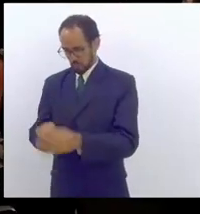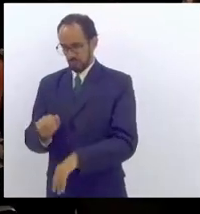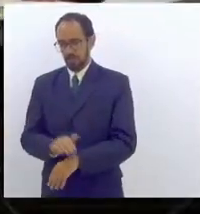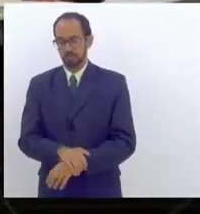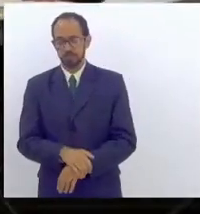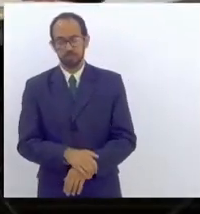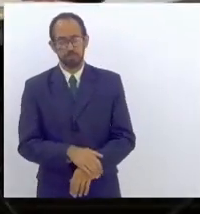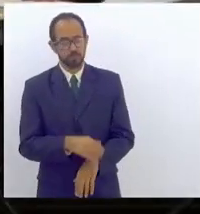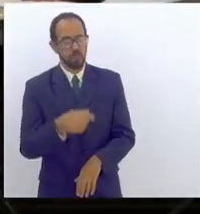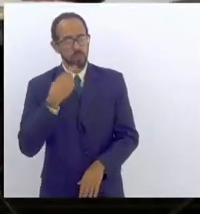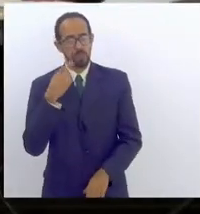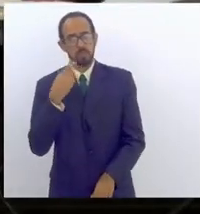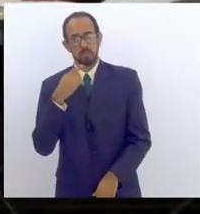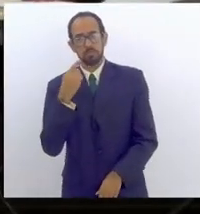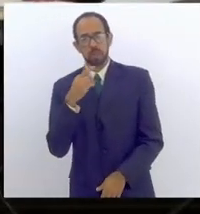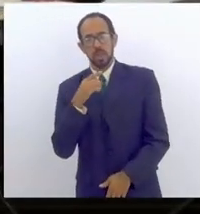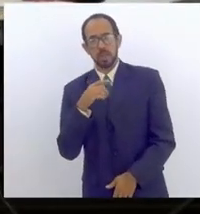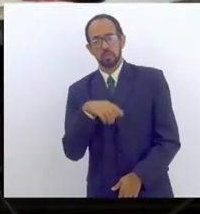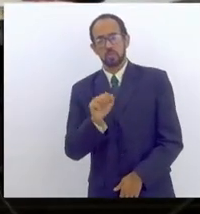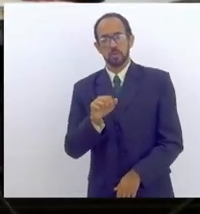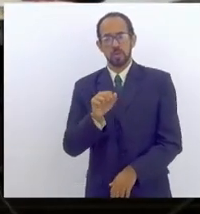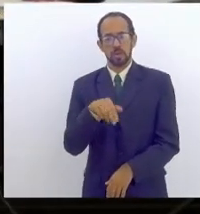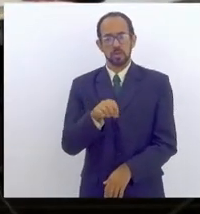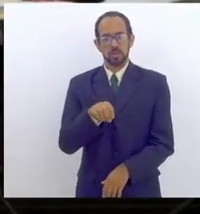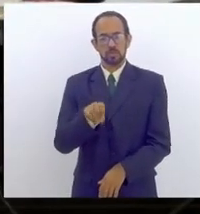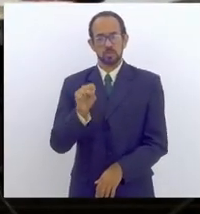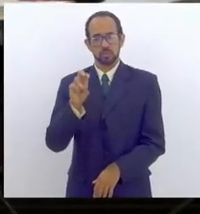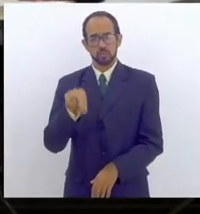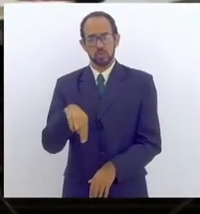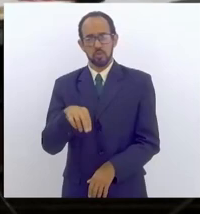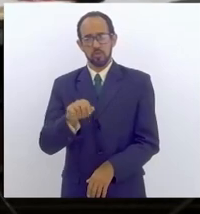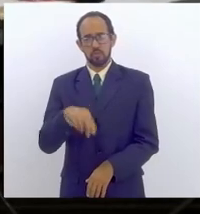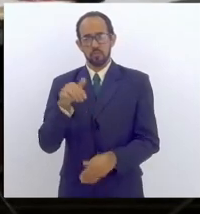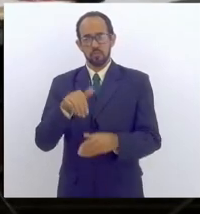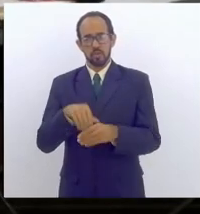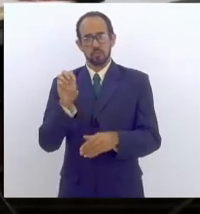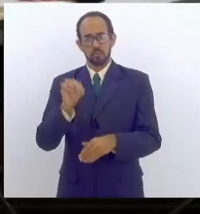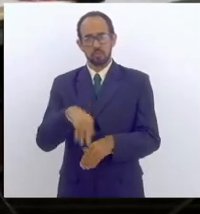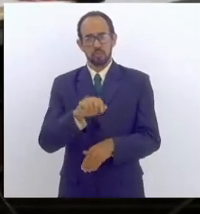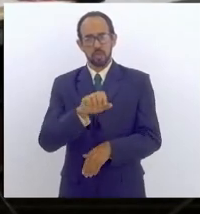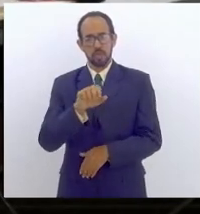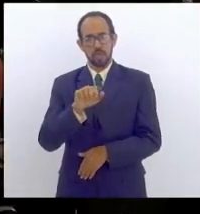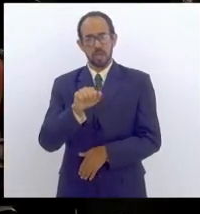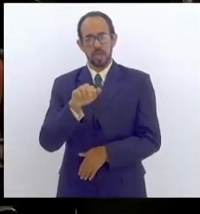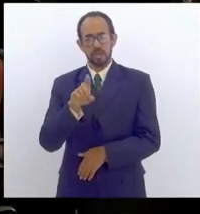Deputado Anderson Moraes, vota sim. Deputado Andrezinho Siciliano.